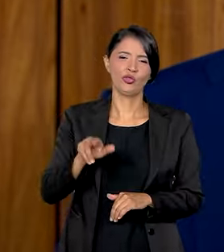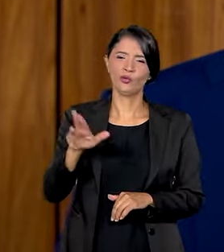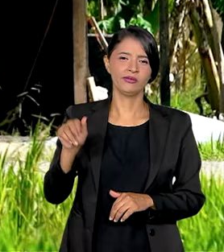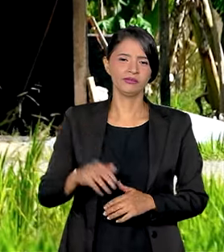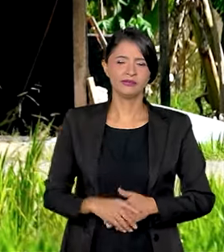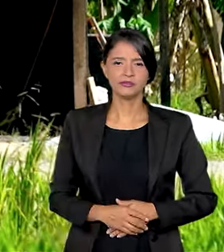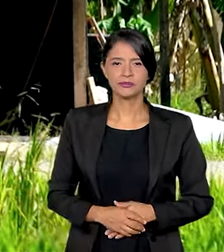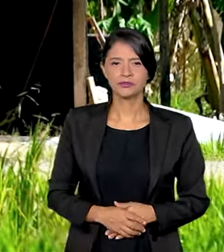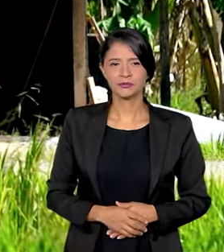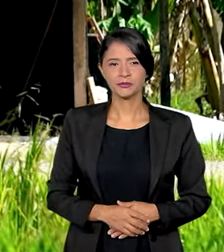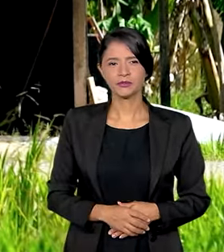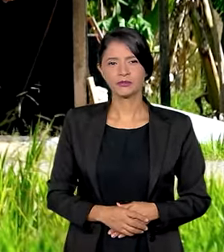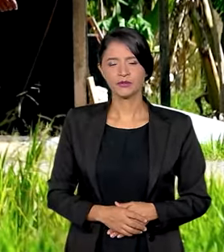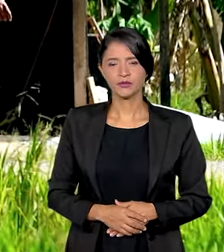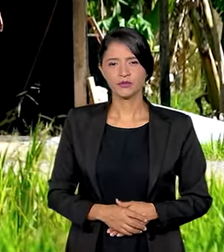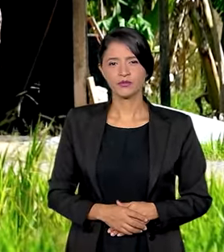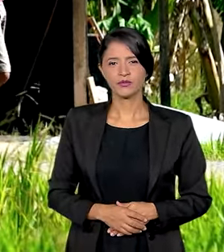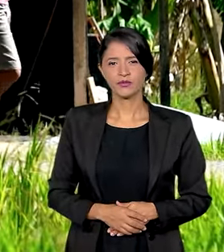por alguém.